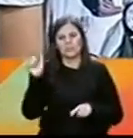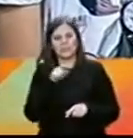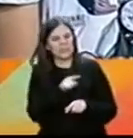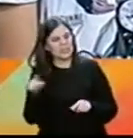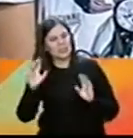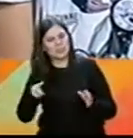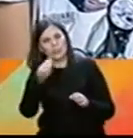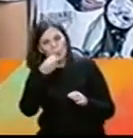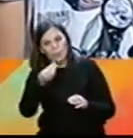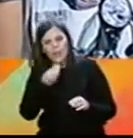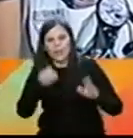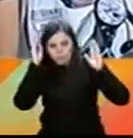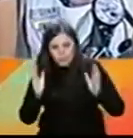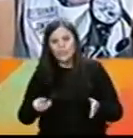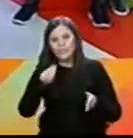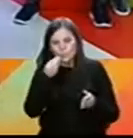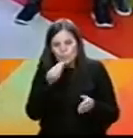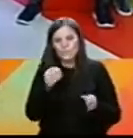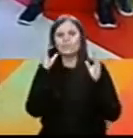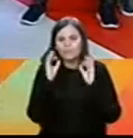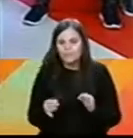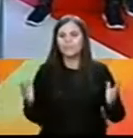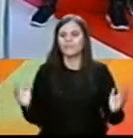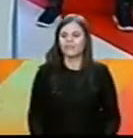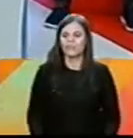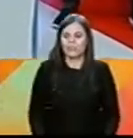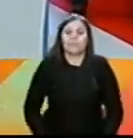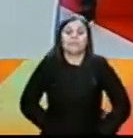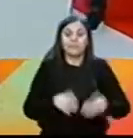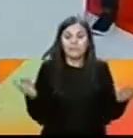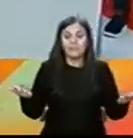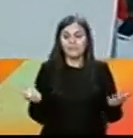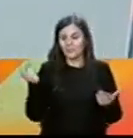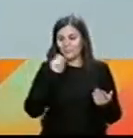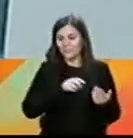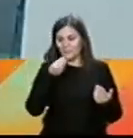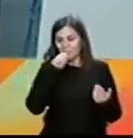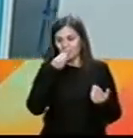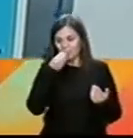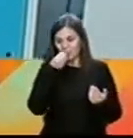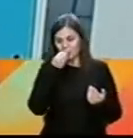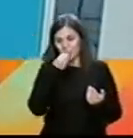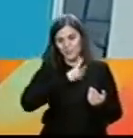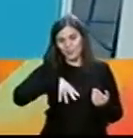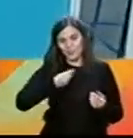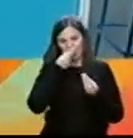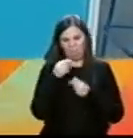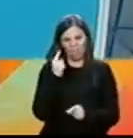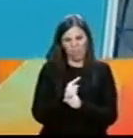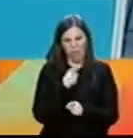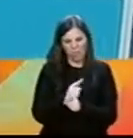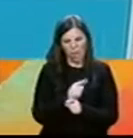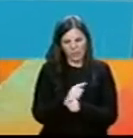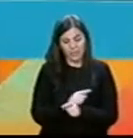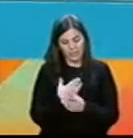comer comida... Enfim, se pode comer em qualquer parte do planeta que sabe sempre ao mesmo. Jorge,